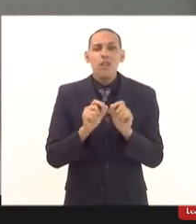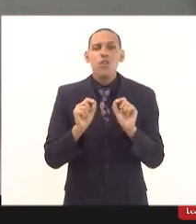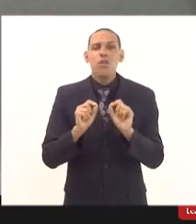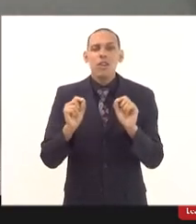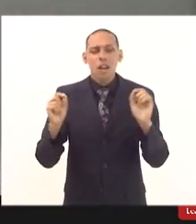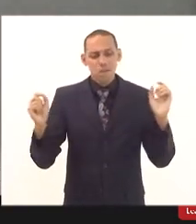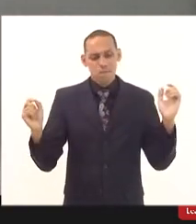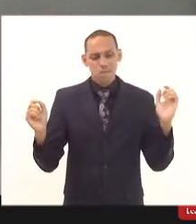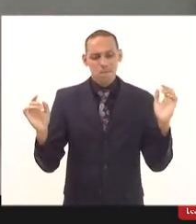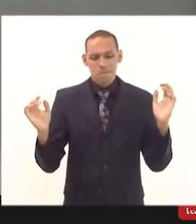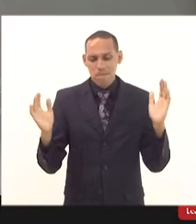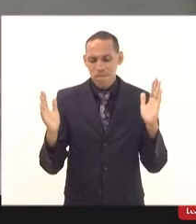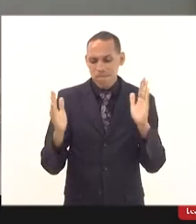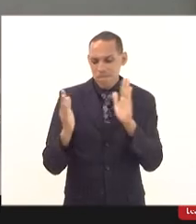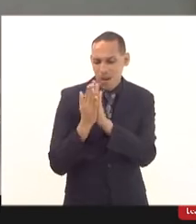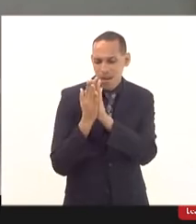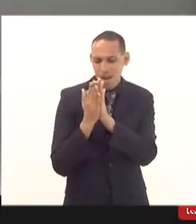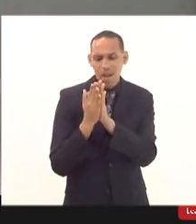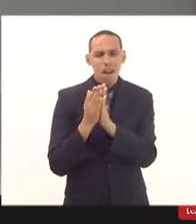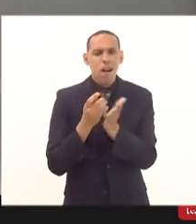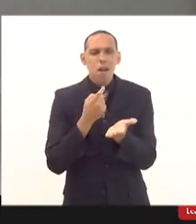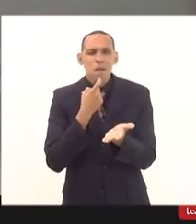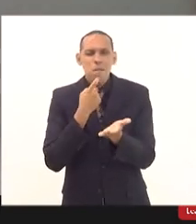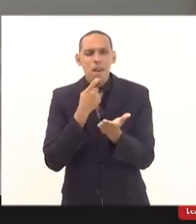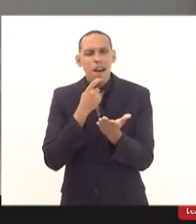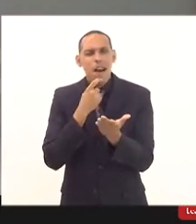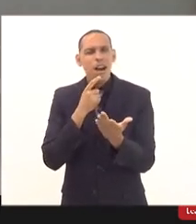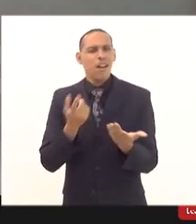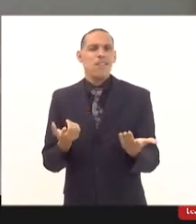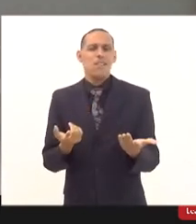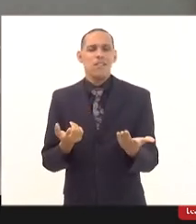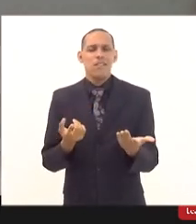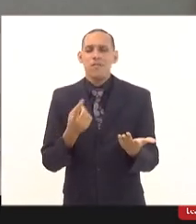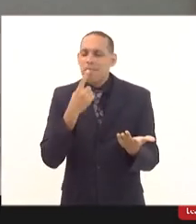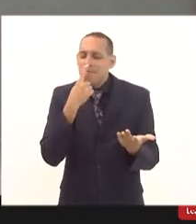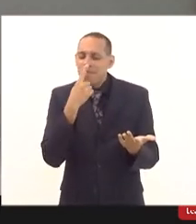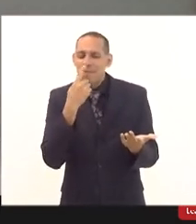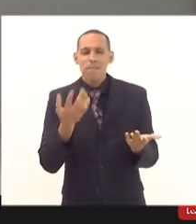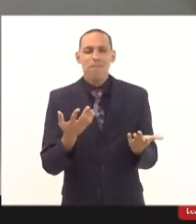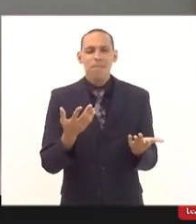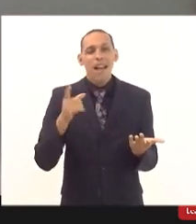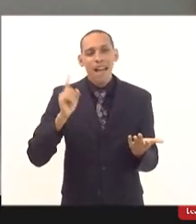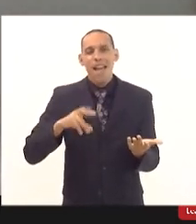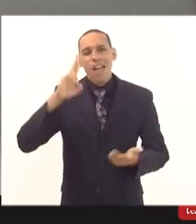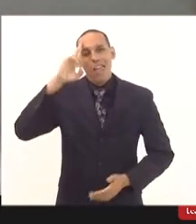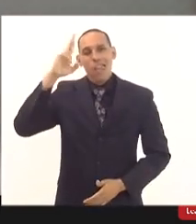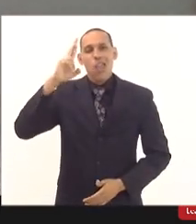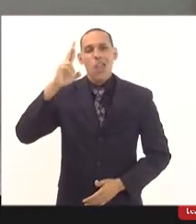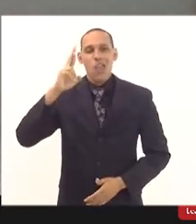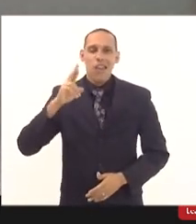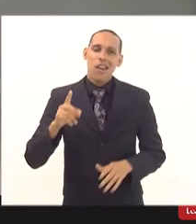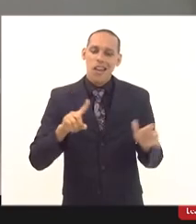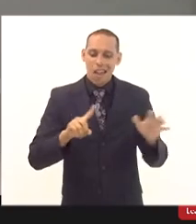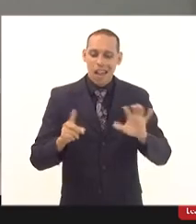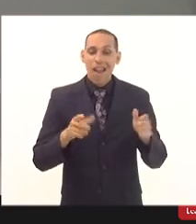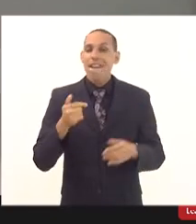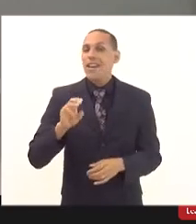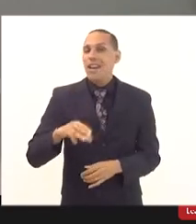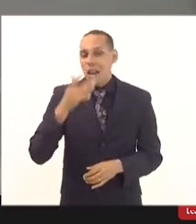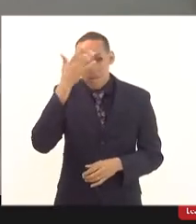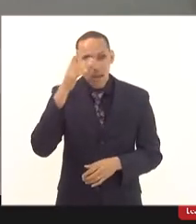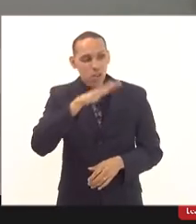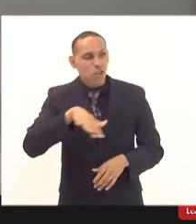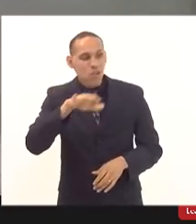aproximação com seus ouvintes que eram os bandos das passagens e continuam sendo desde que se respeite e